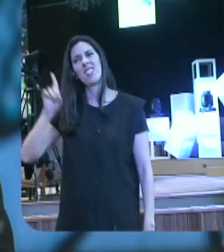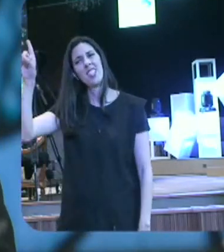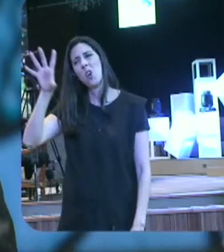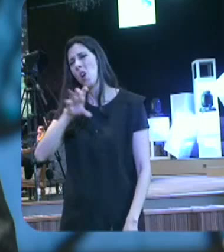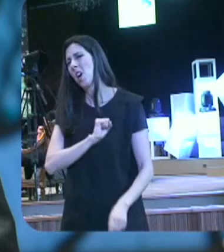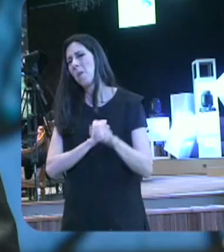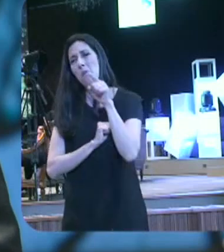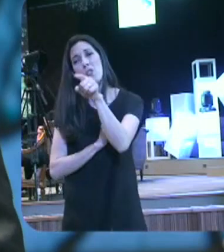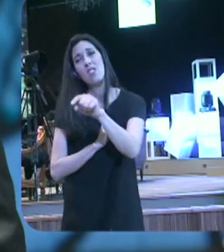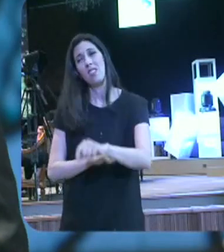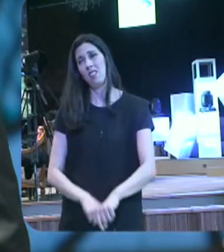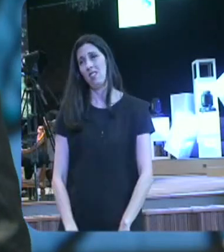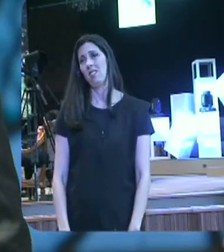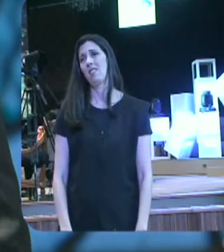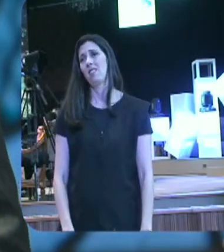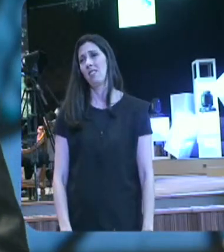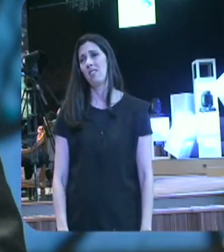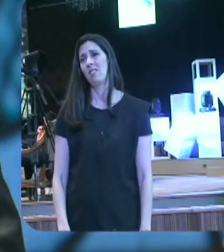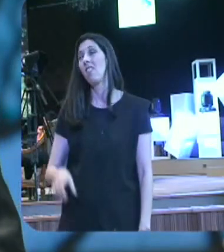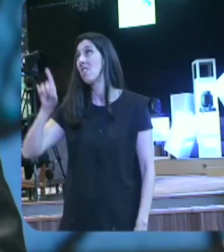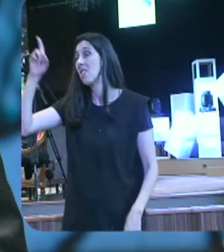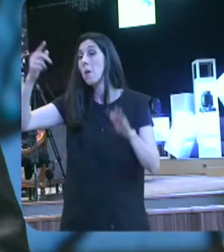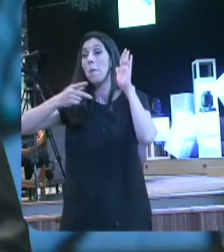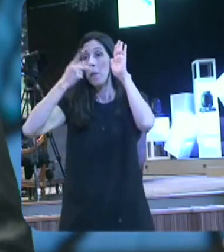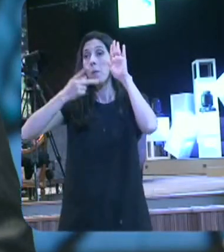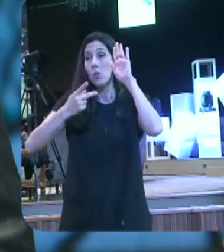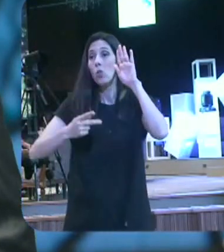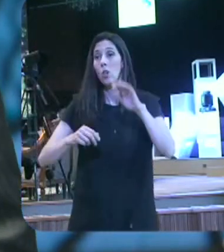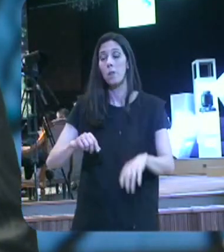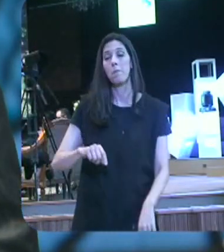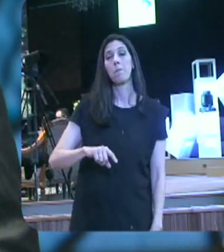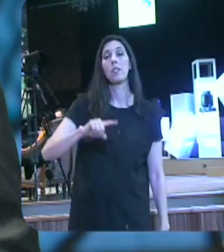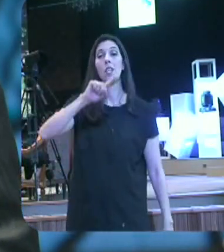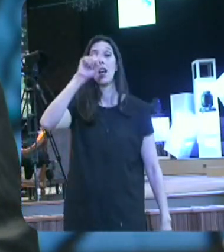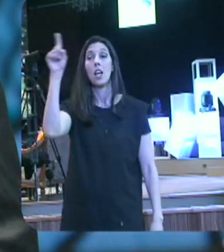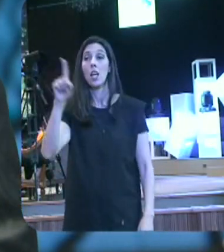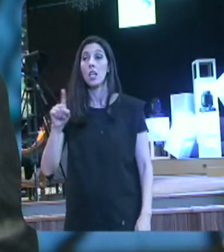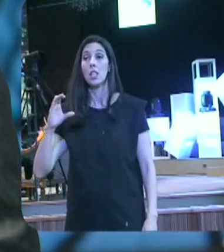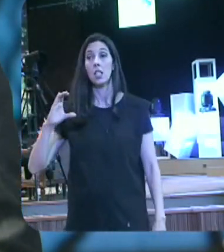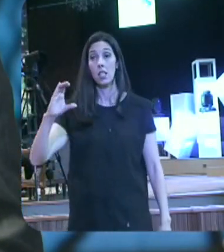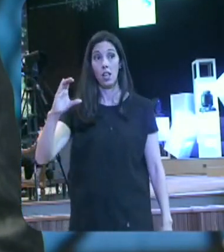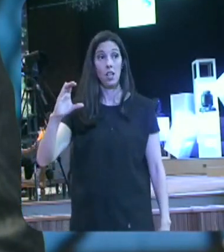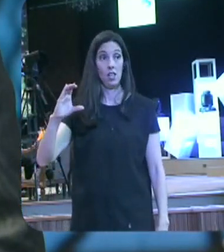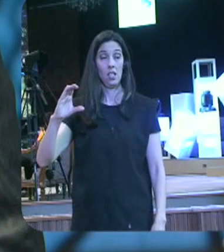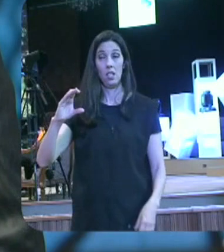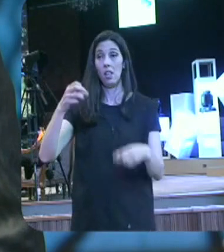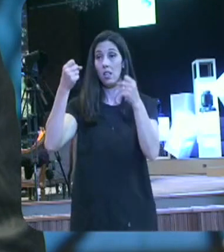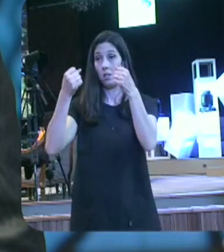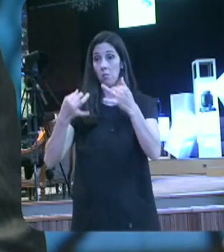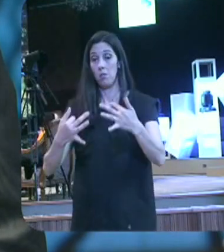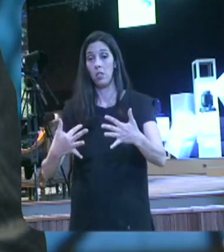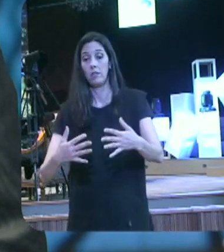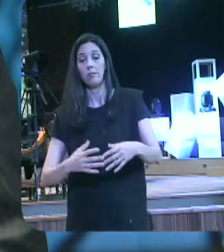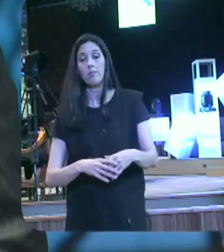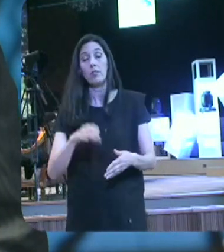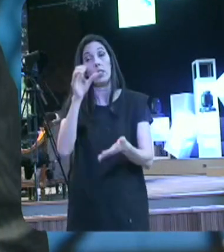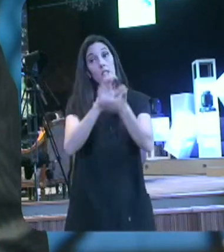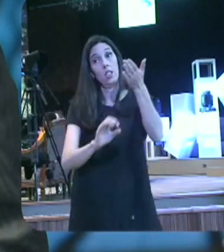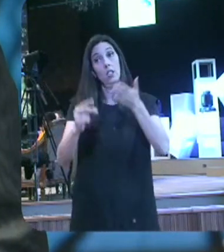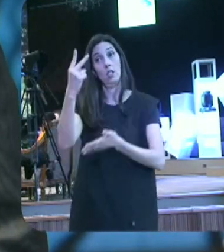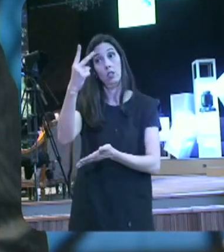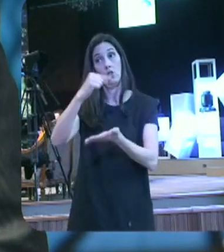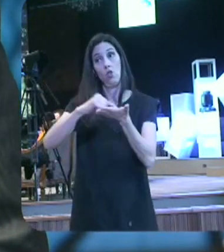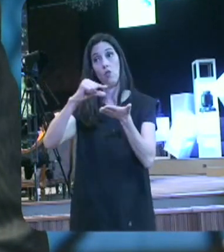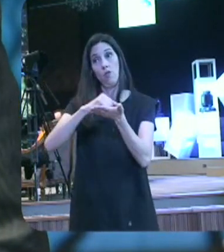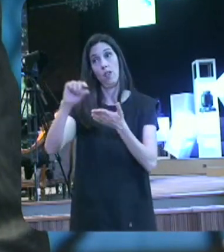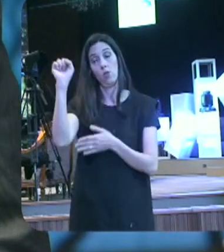E Ele prometeu, está lá em Zacarias capítulo 8, 2:8, porque aquele que tocar